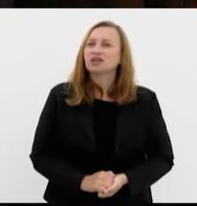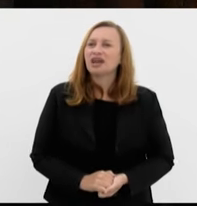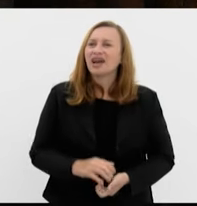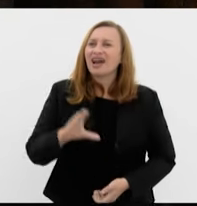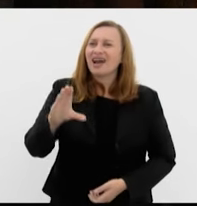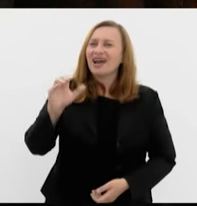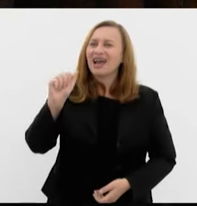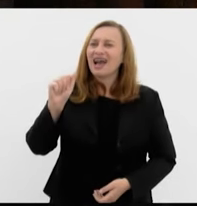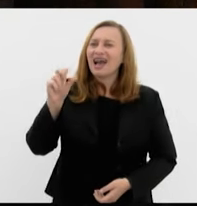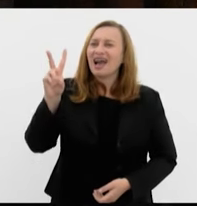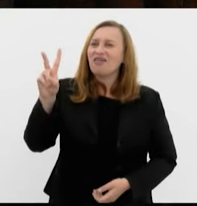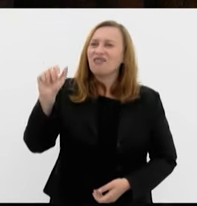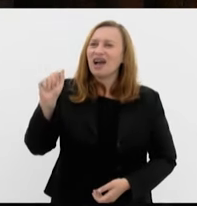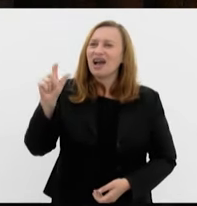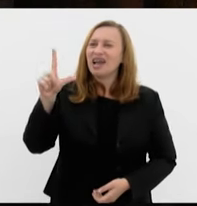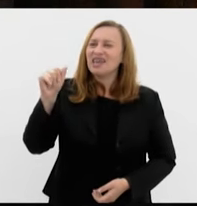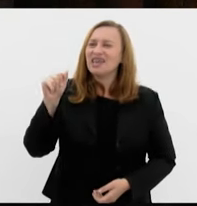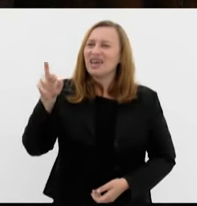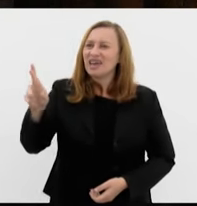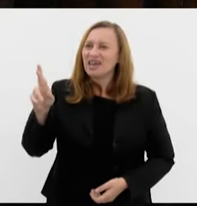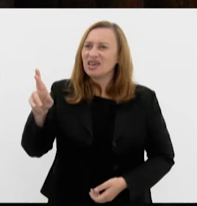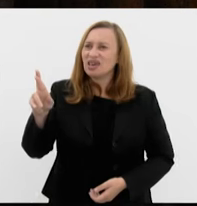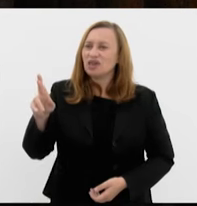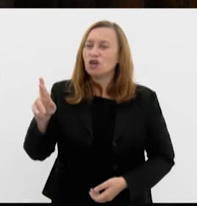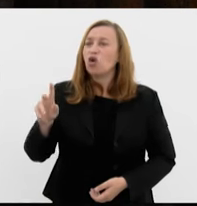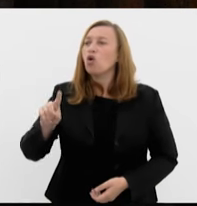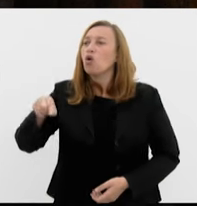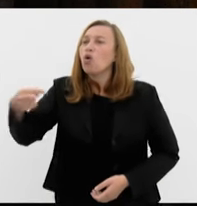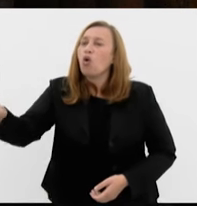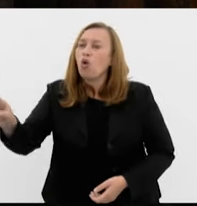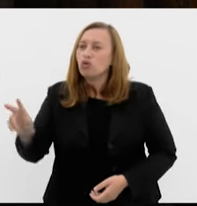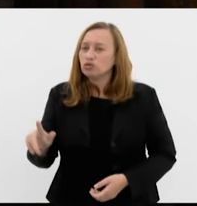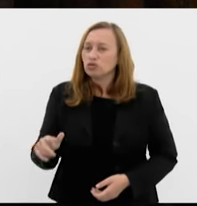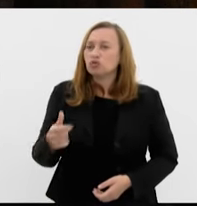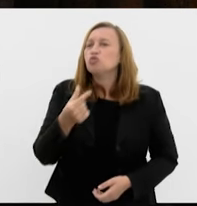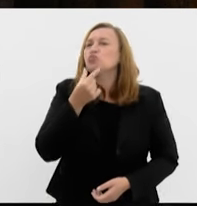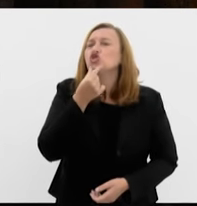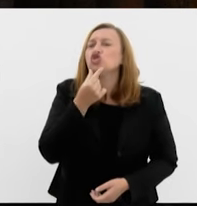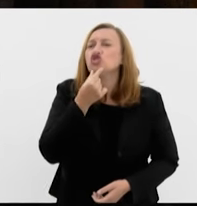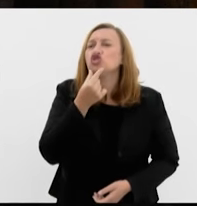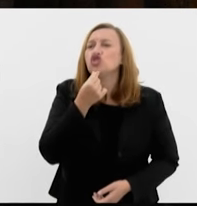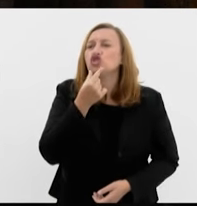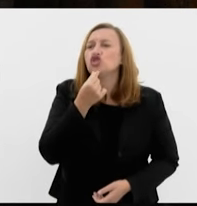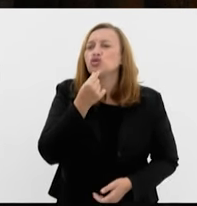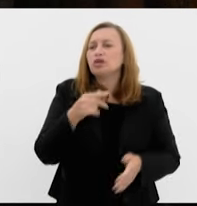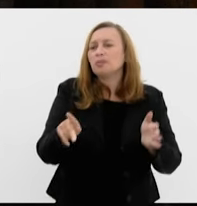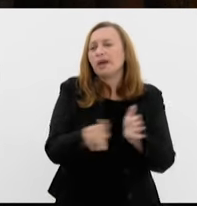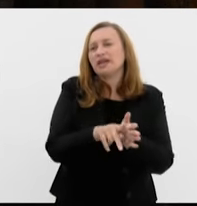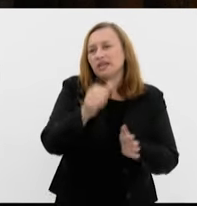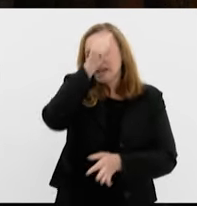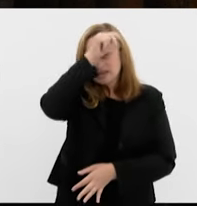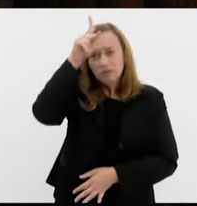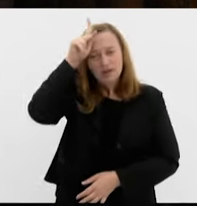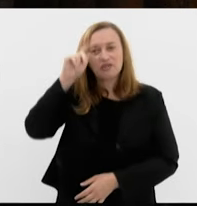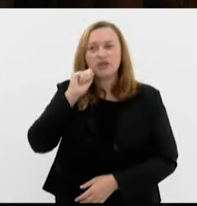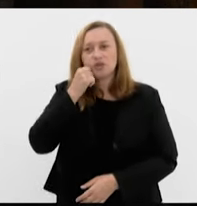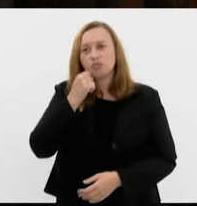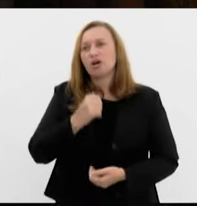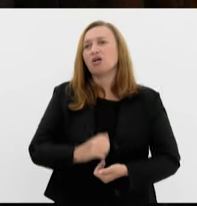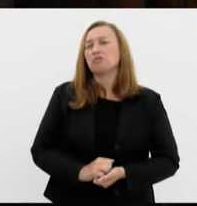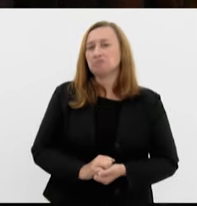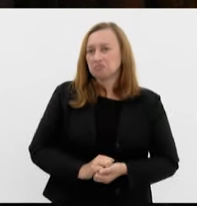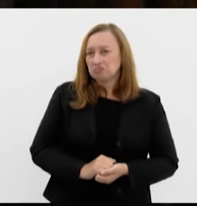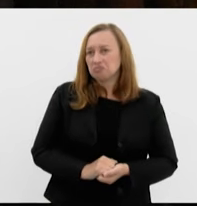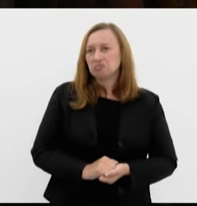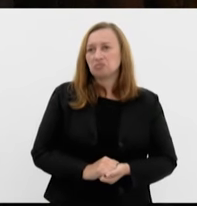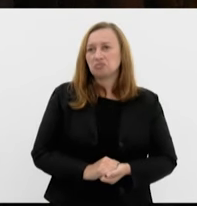C outro menininho do Eduardo paz ganhou eleição de deputado estadual na aba do prito da máquina da prefitura